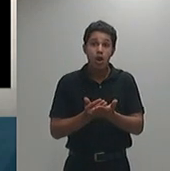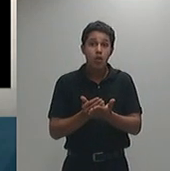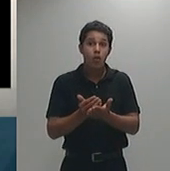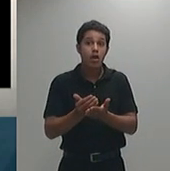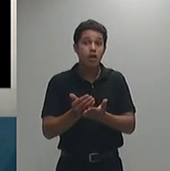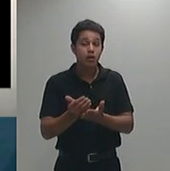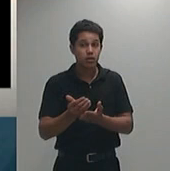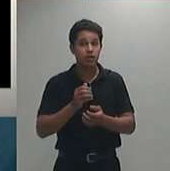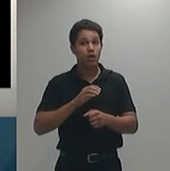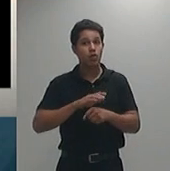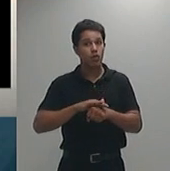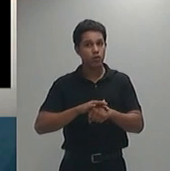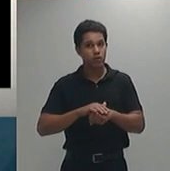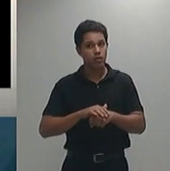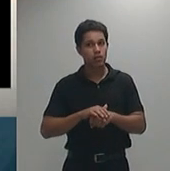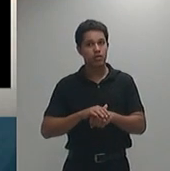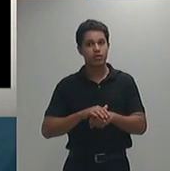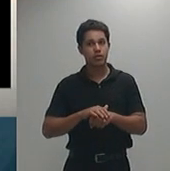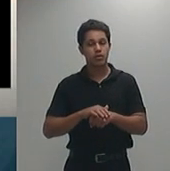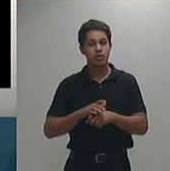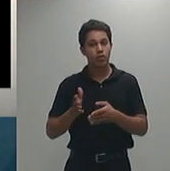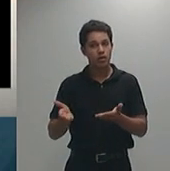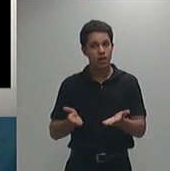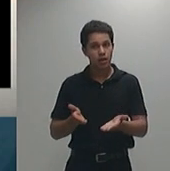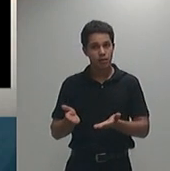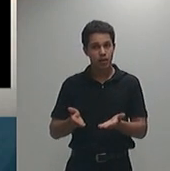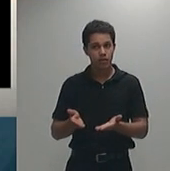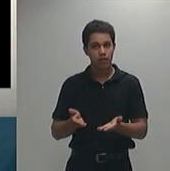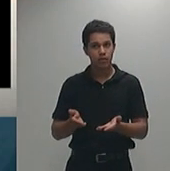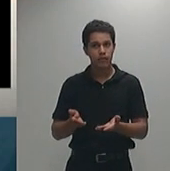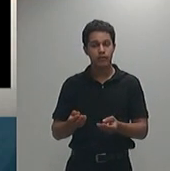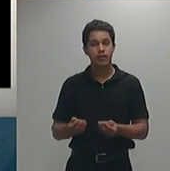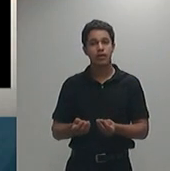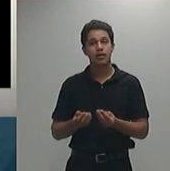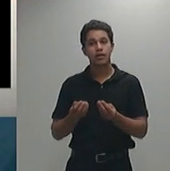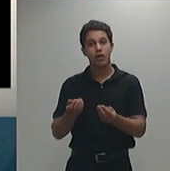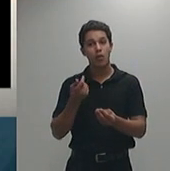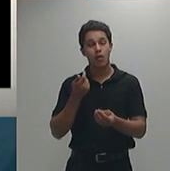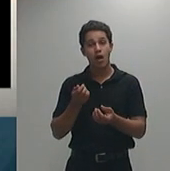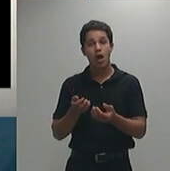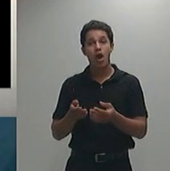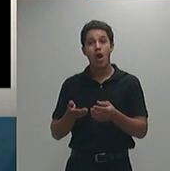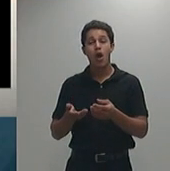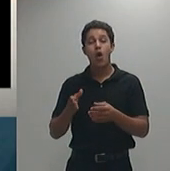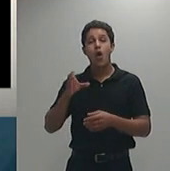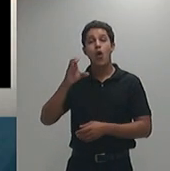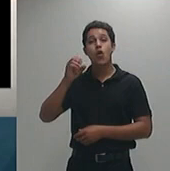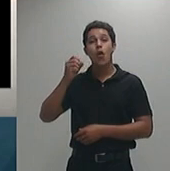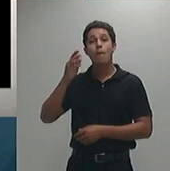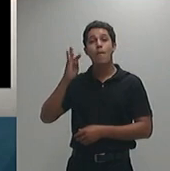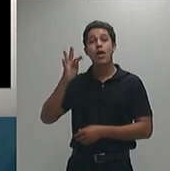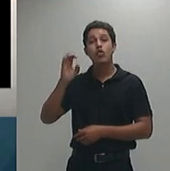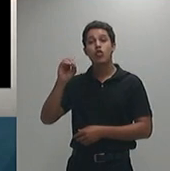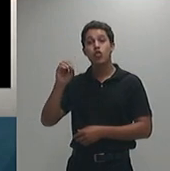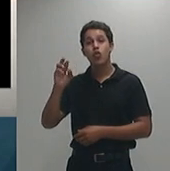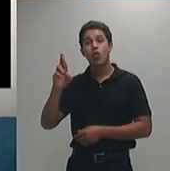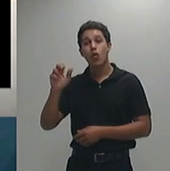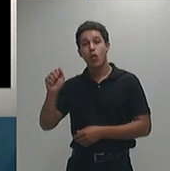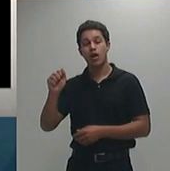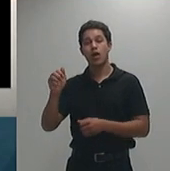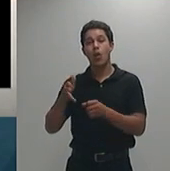se deu sob o Pálio de uma cobertura da vida do plano de saúde ou